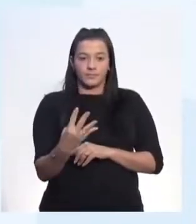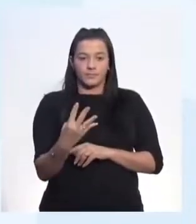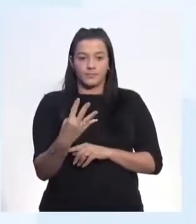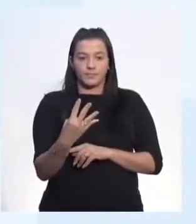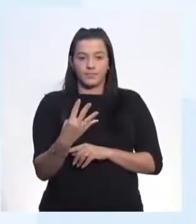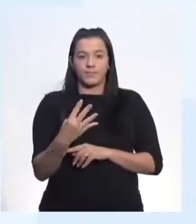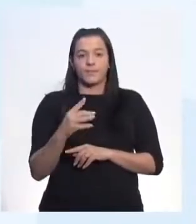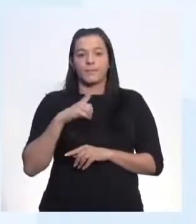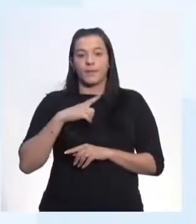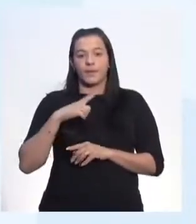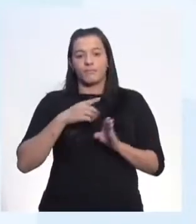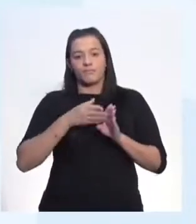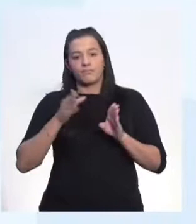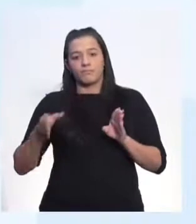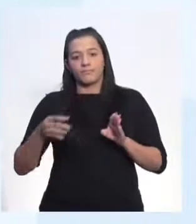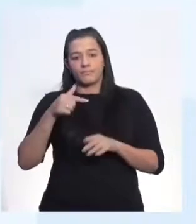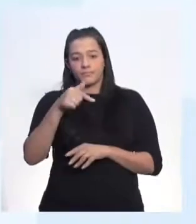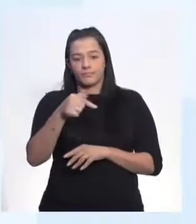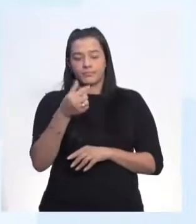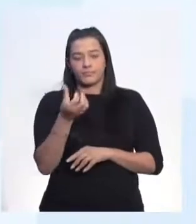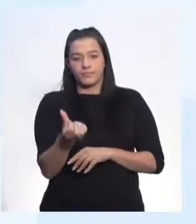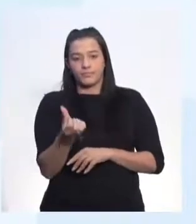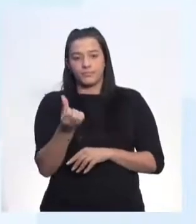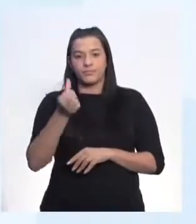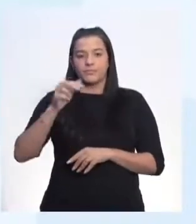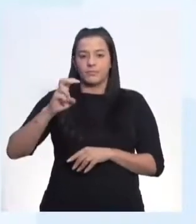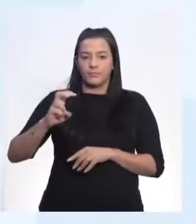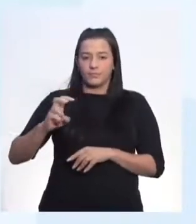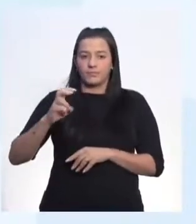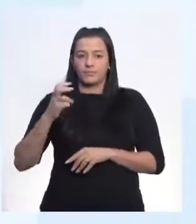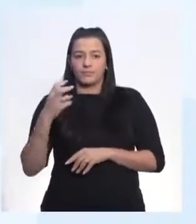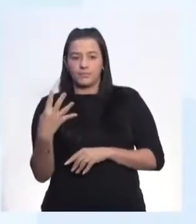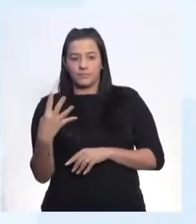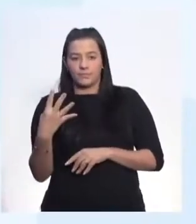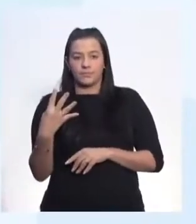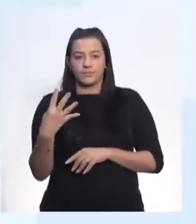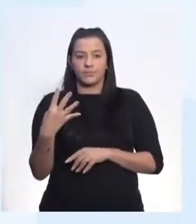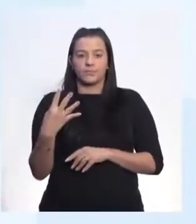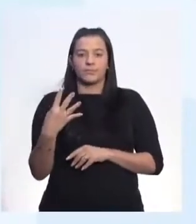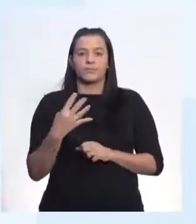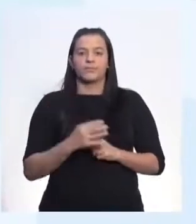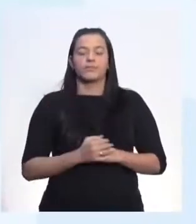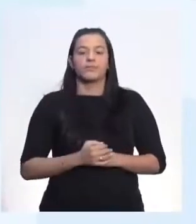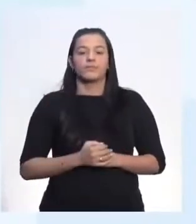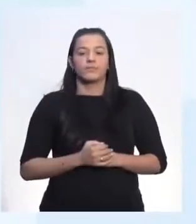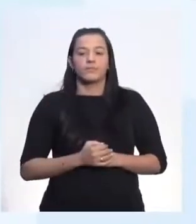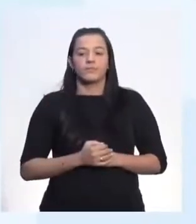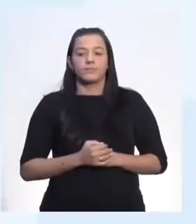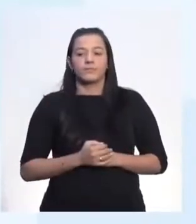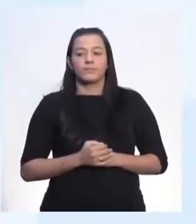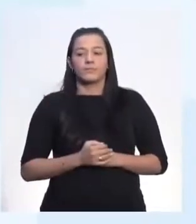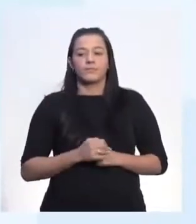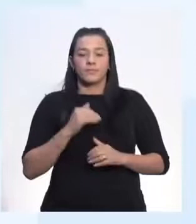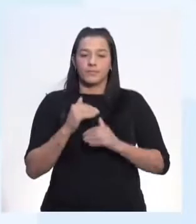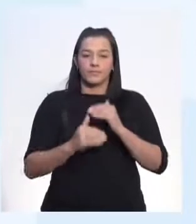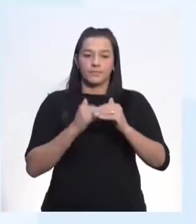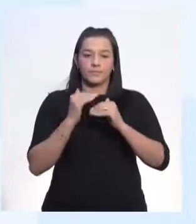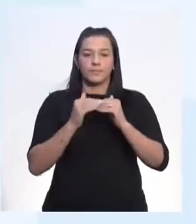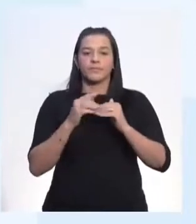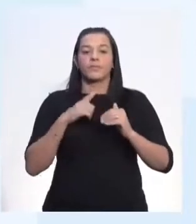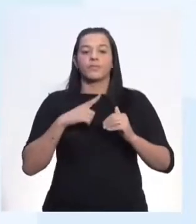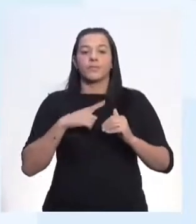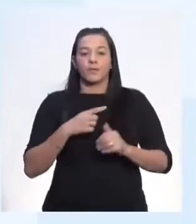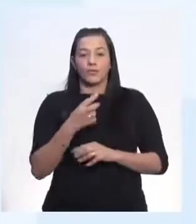o 7 vezes 6 vezes 5 até o 4 fatorial. Desenvolvo o